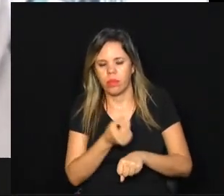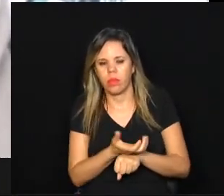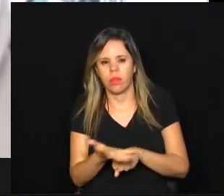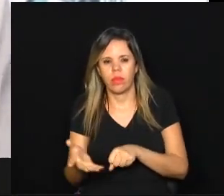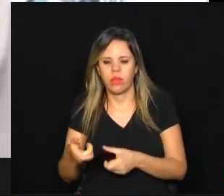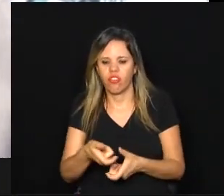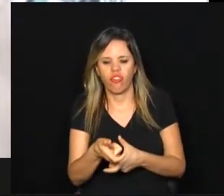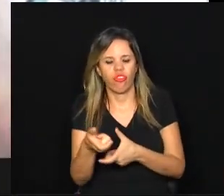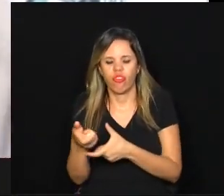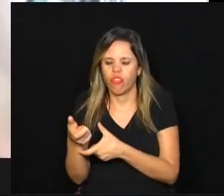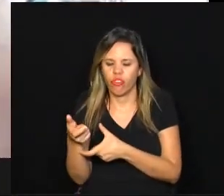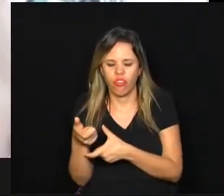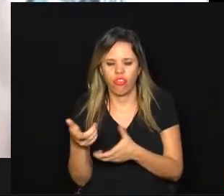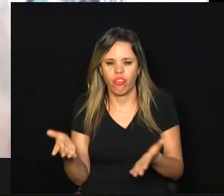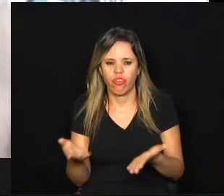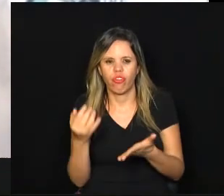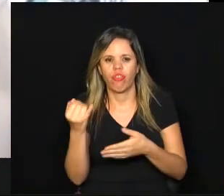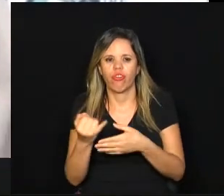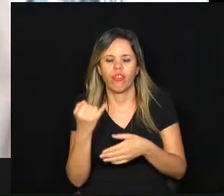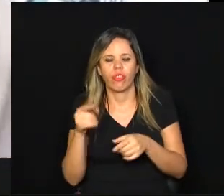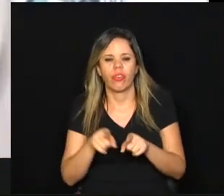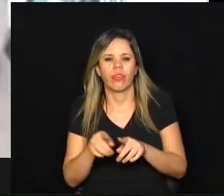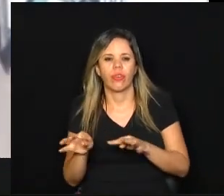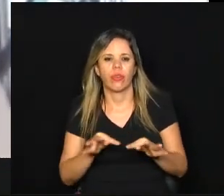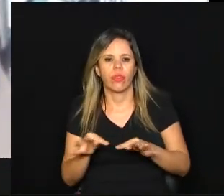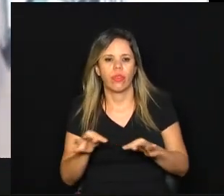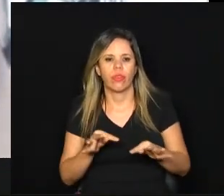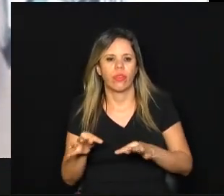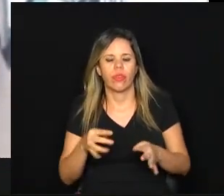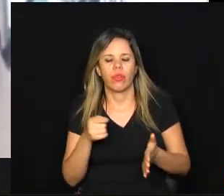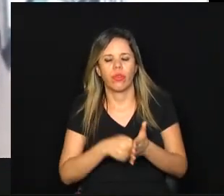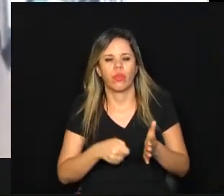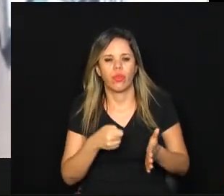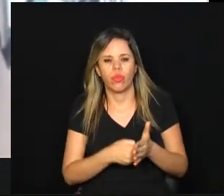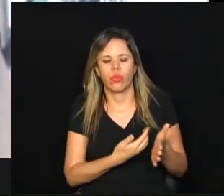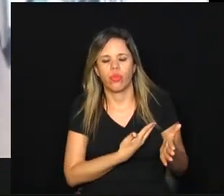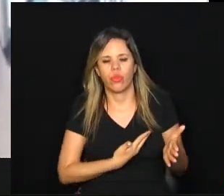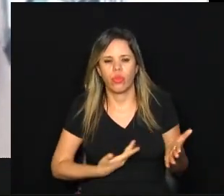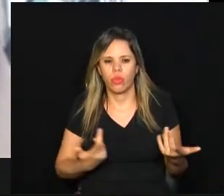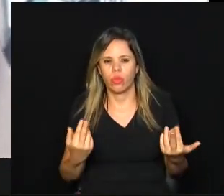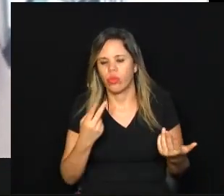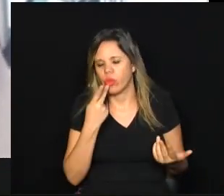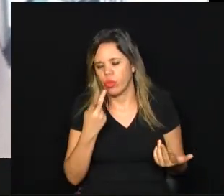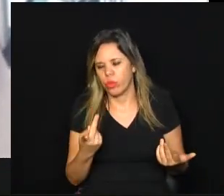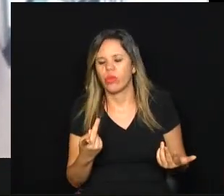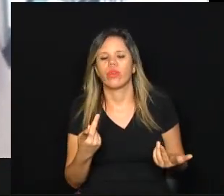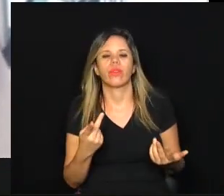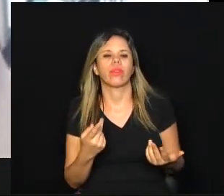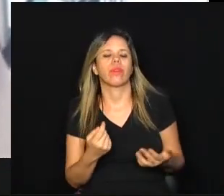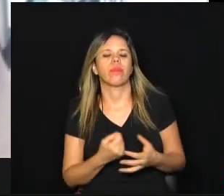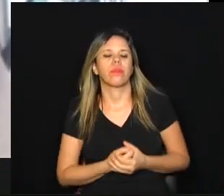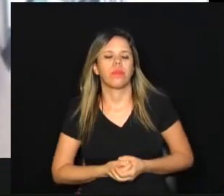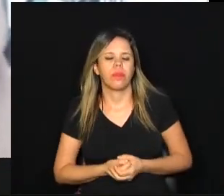diferença, né? E com todo esse tratamento com a política pública, como o Rossini colocou, a gente